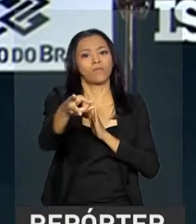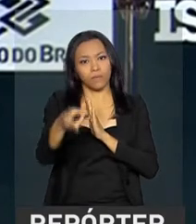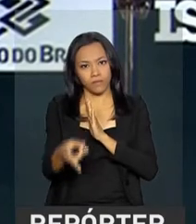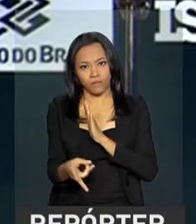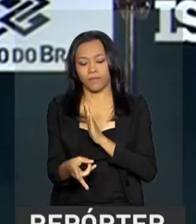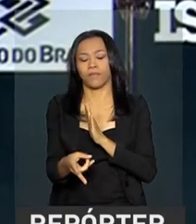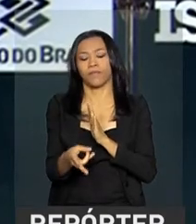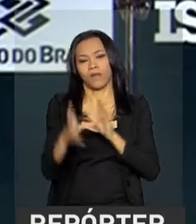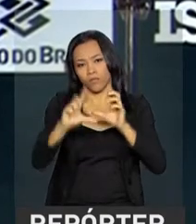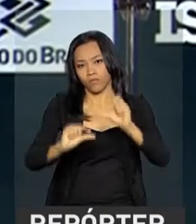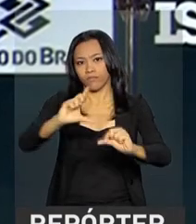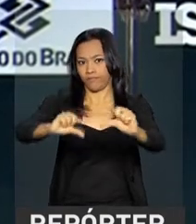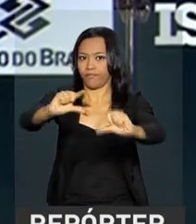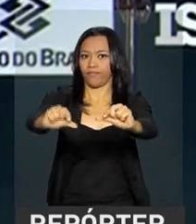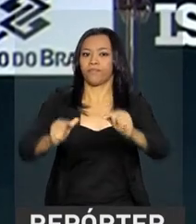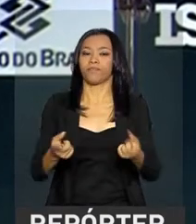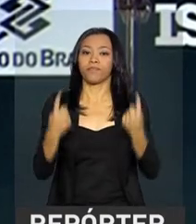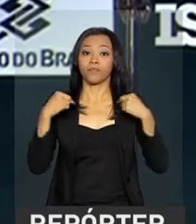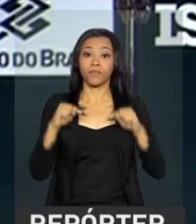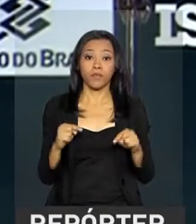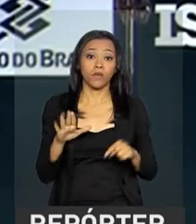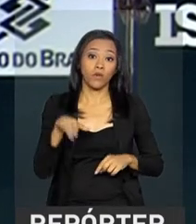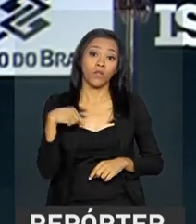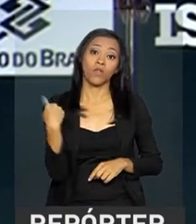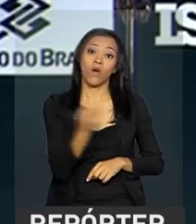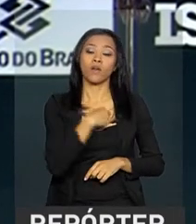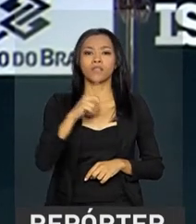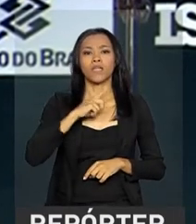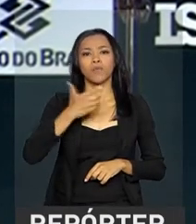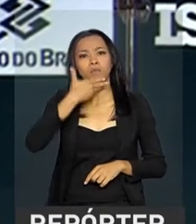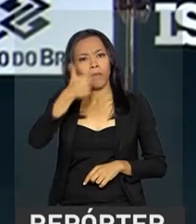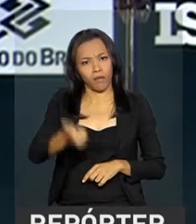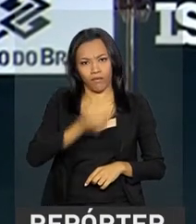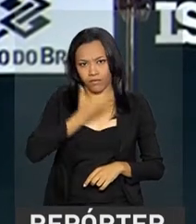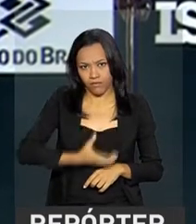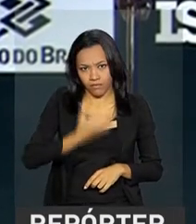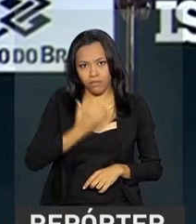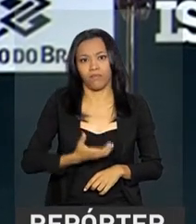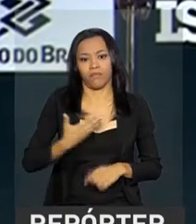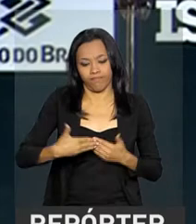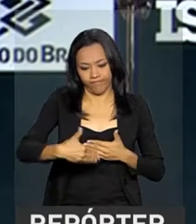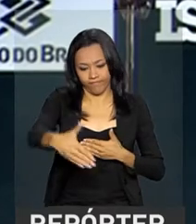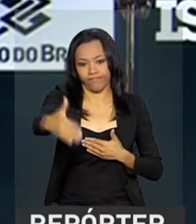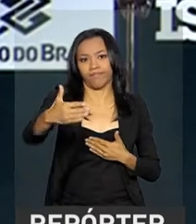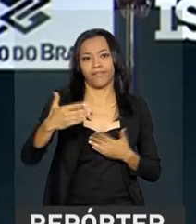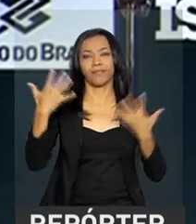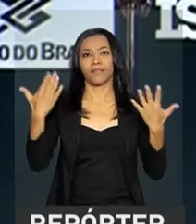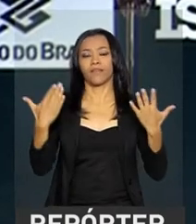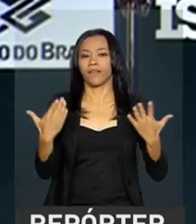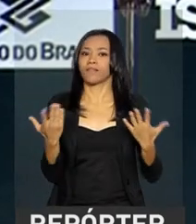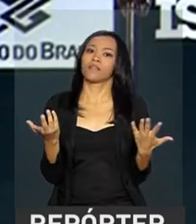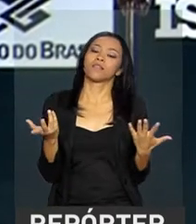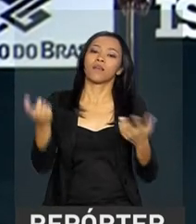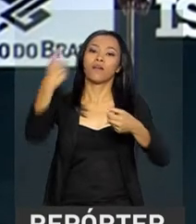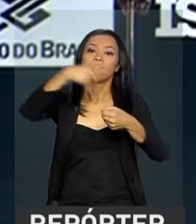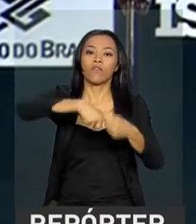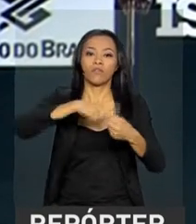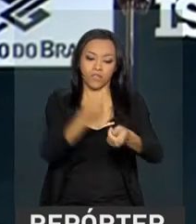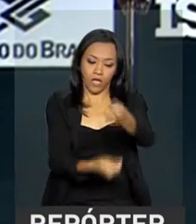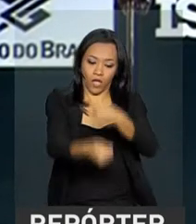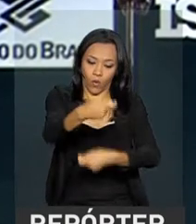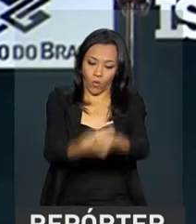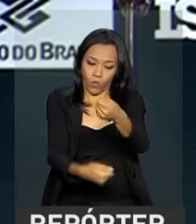gradativa nós teremos o melhor natal muitos anos graças à retomada da economia